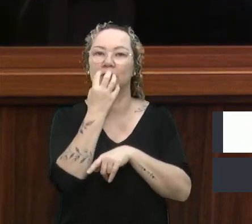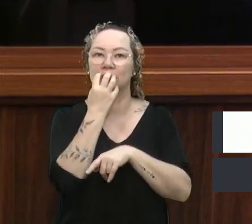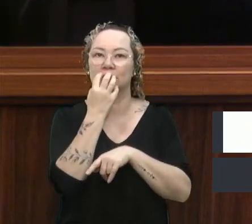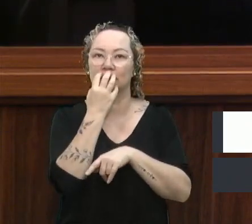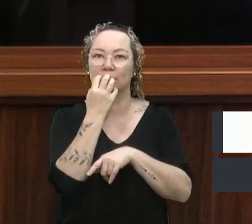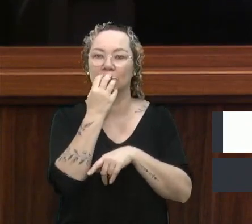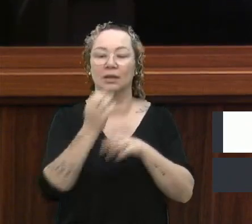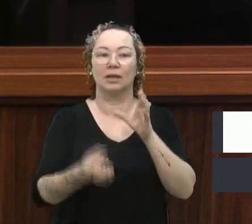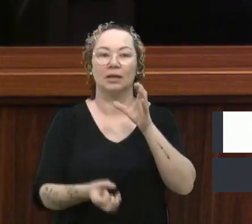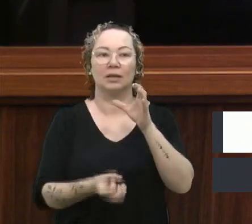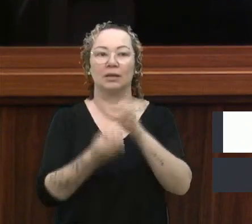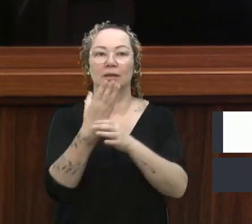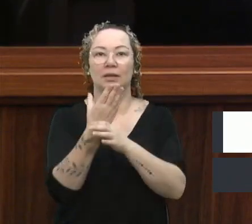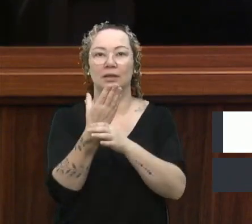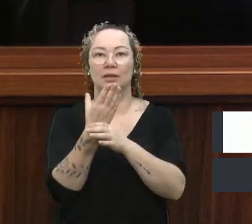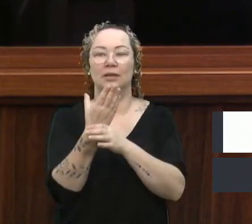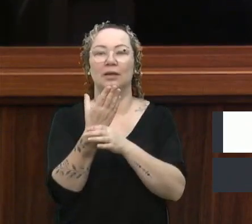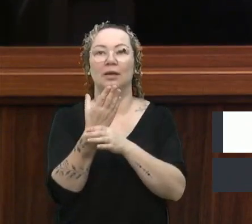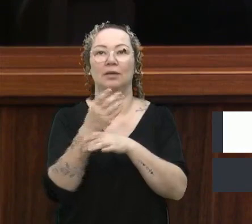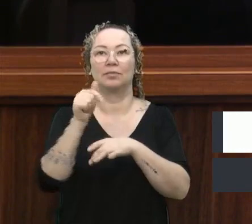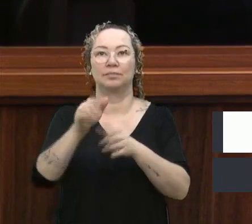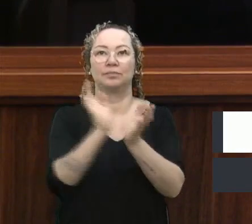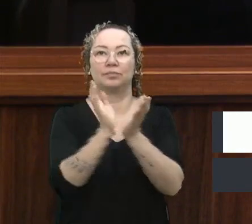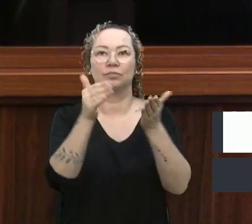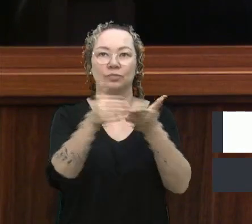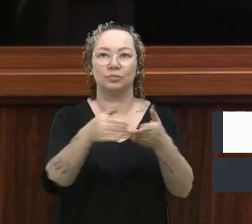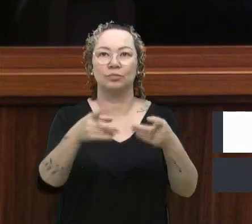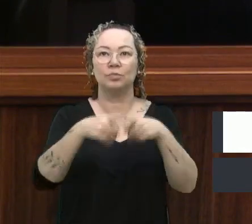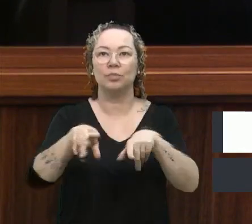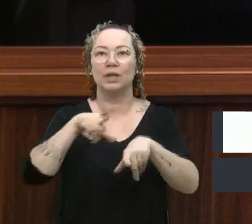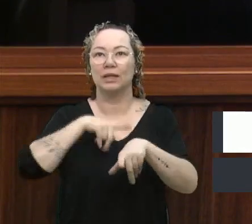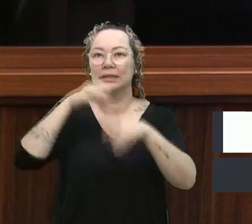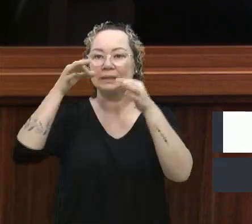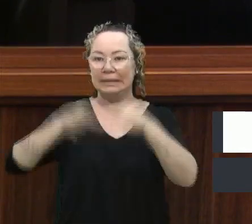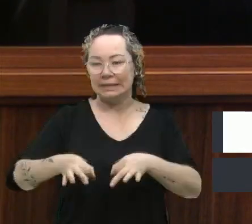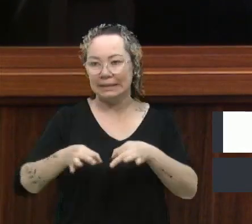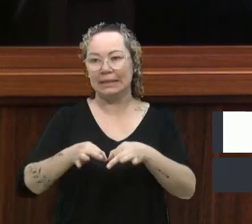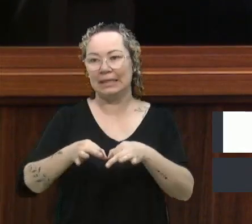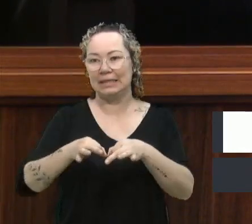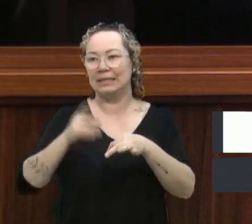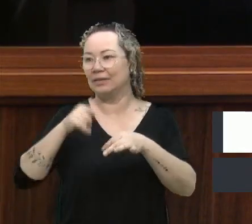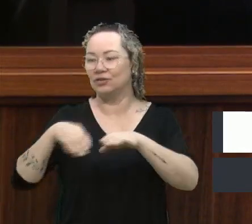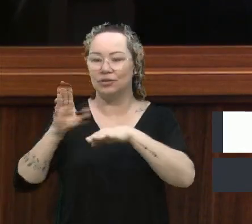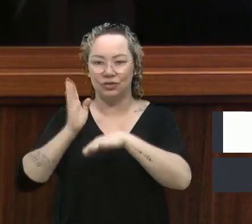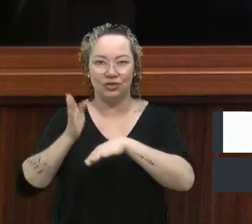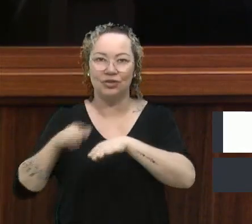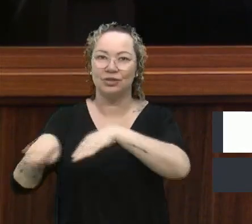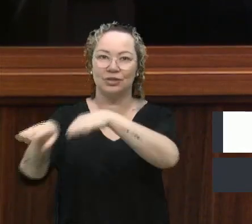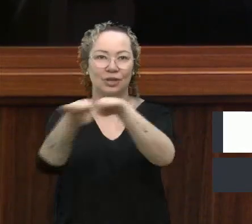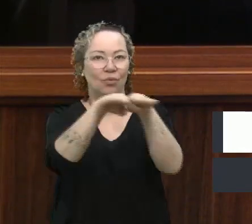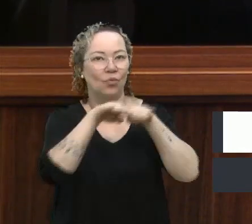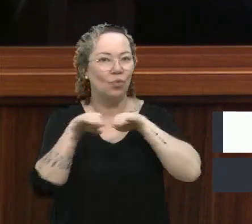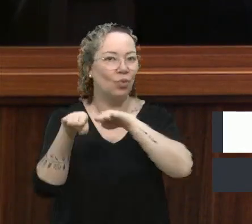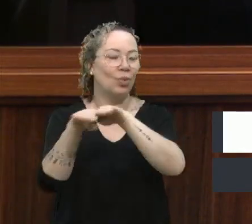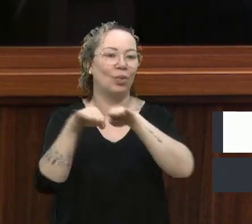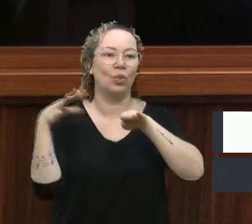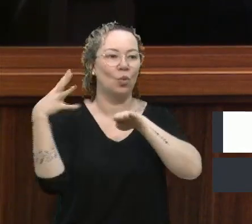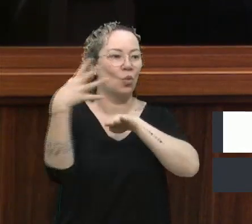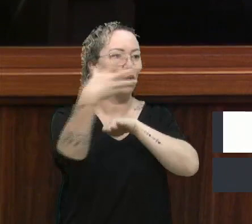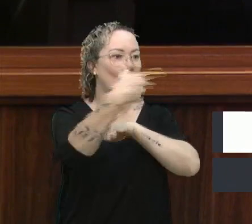dessa comissão, mas que com certeza passou por forma unânime aqui por parte de todos